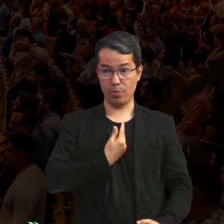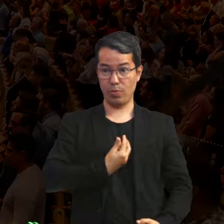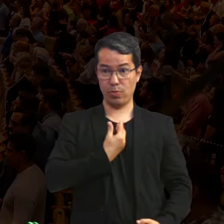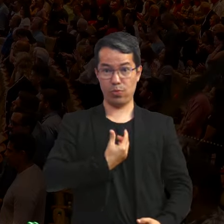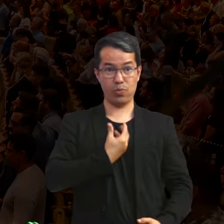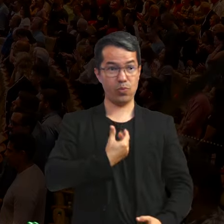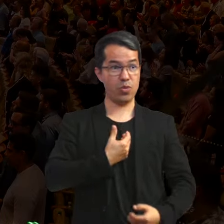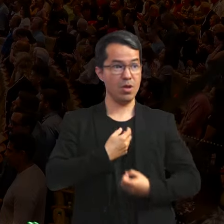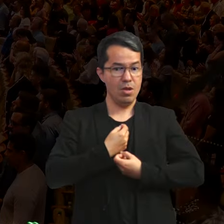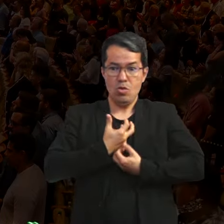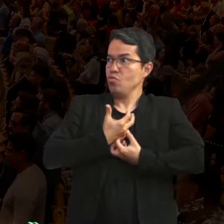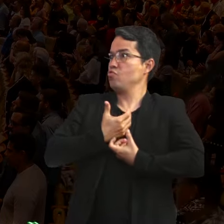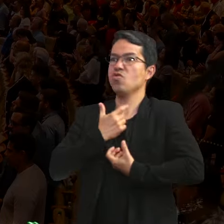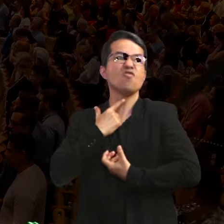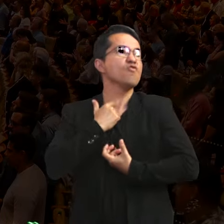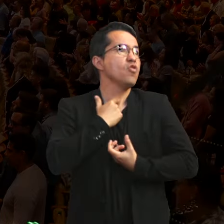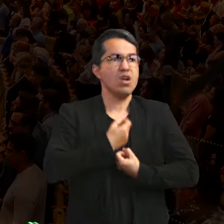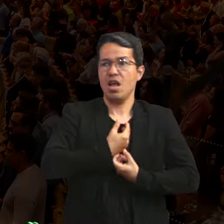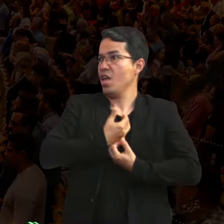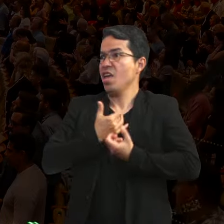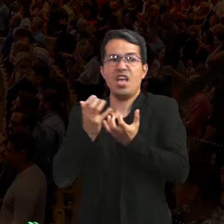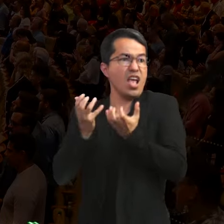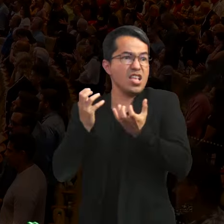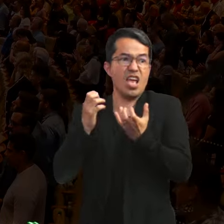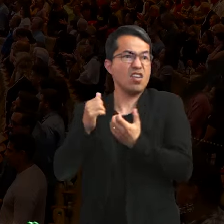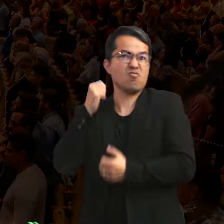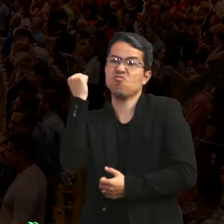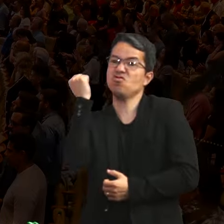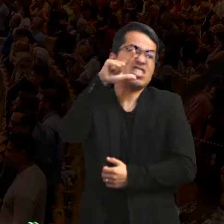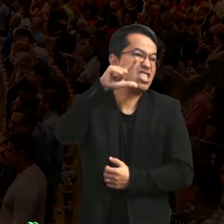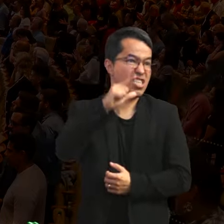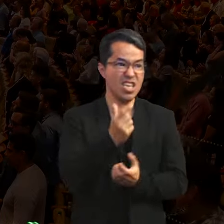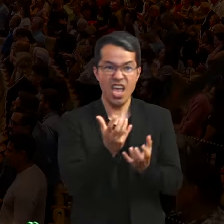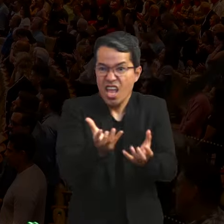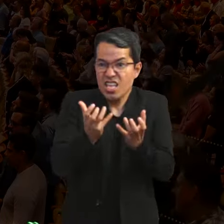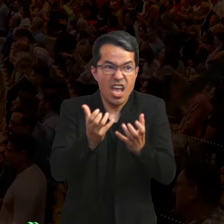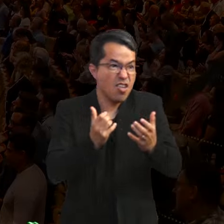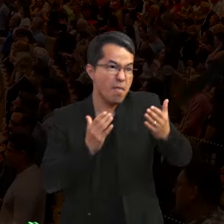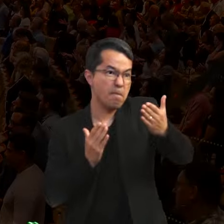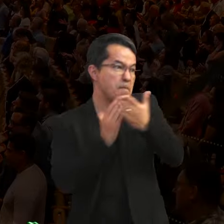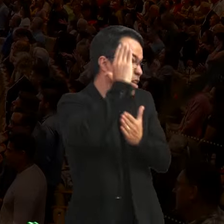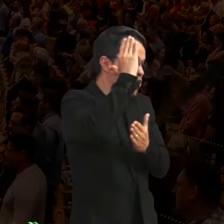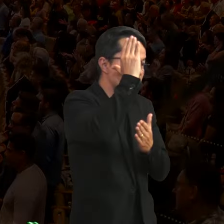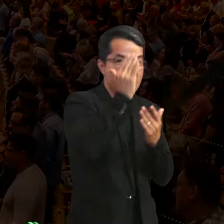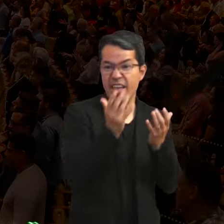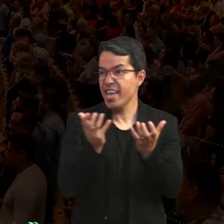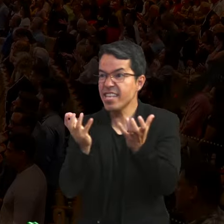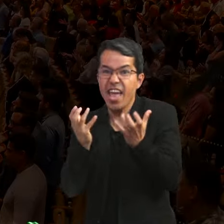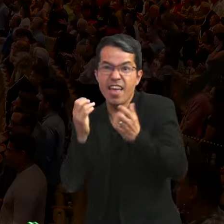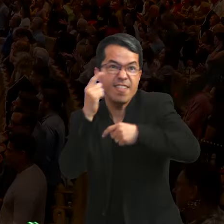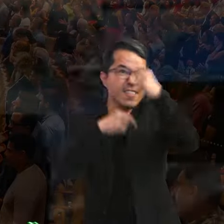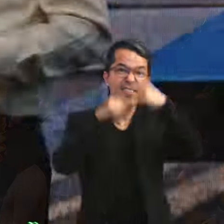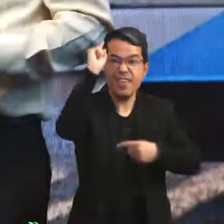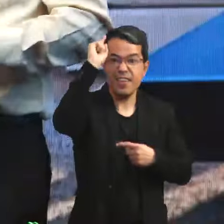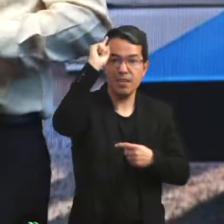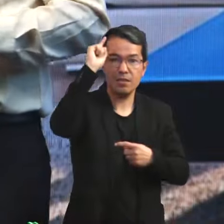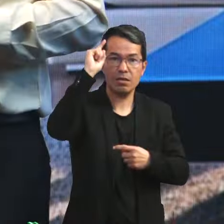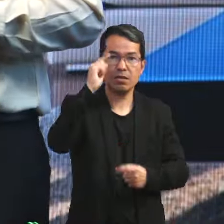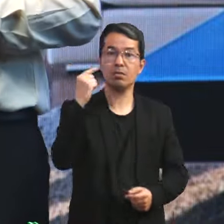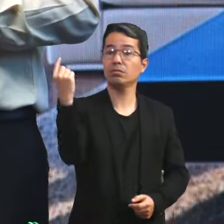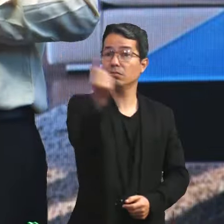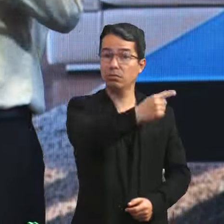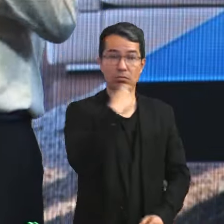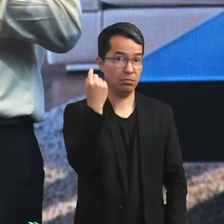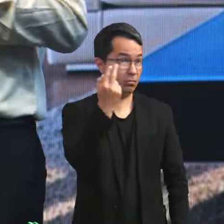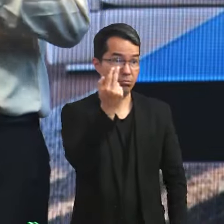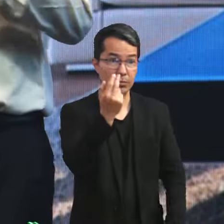significa então que a paixão umel important desempenha um papel importante para poder OB de para poder fazer a obra